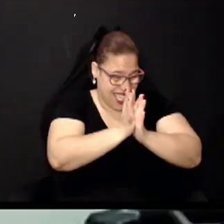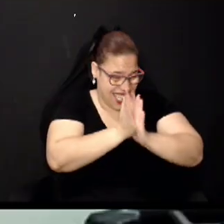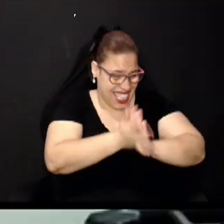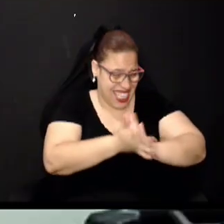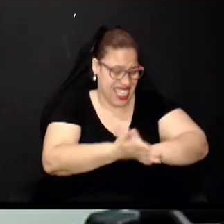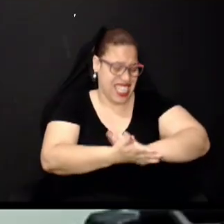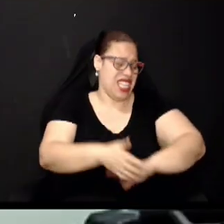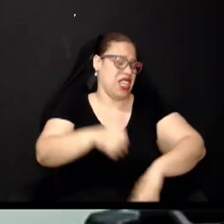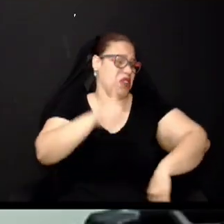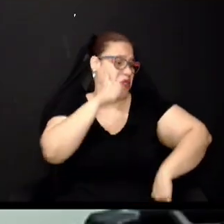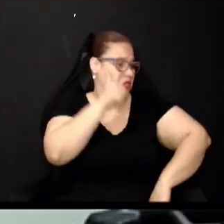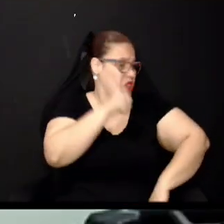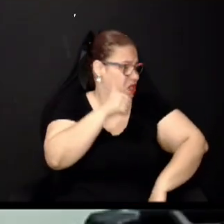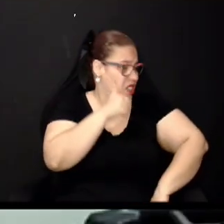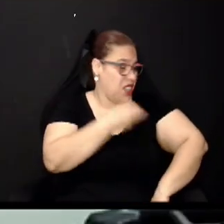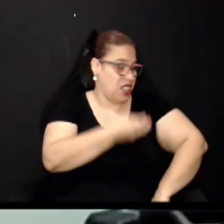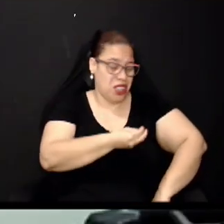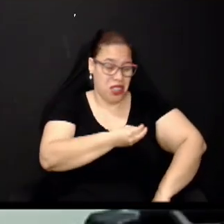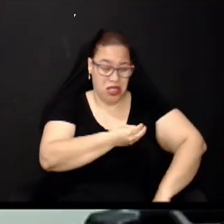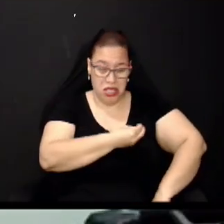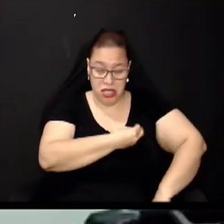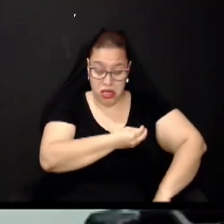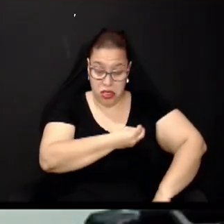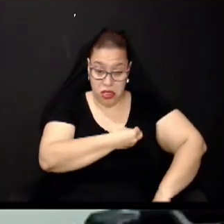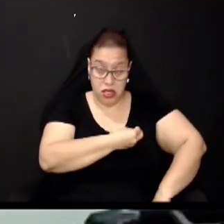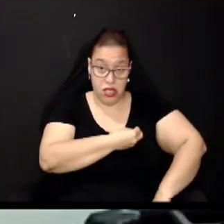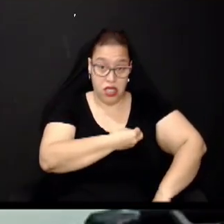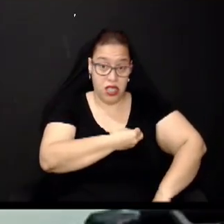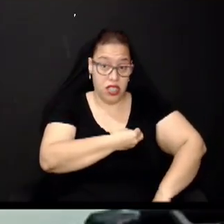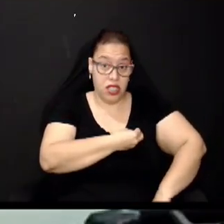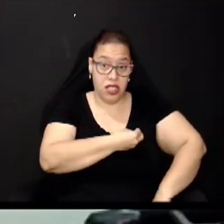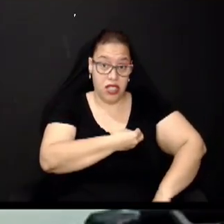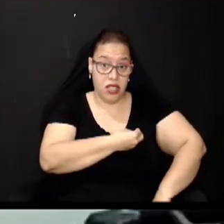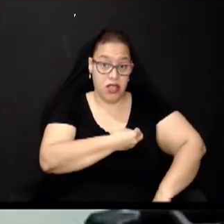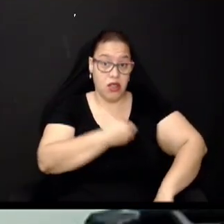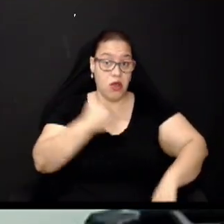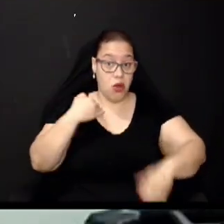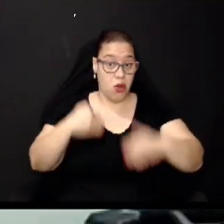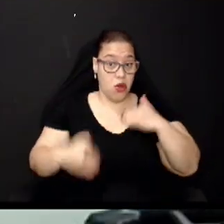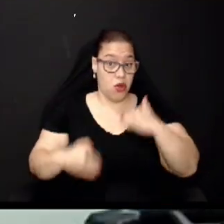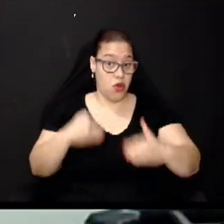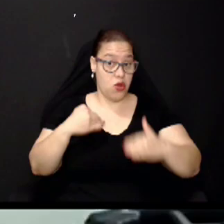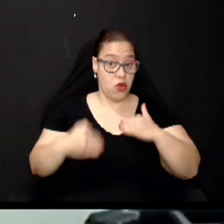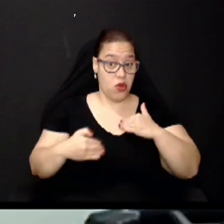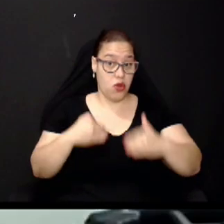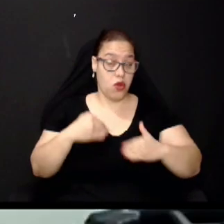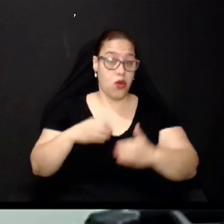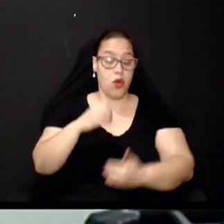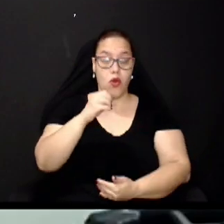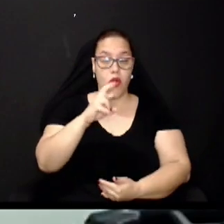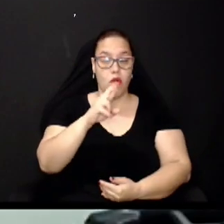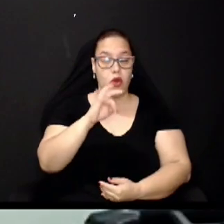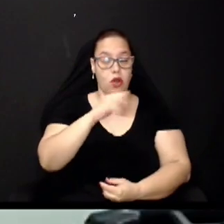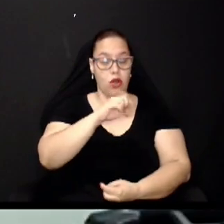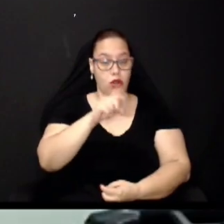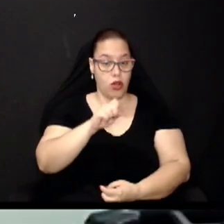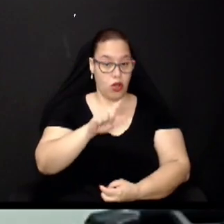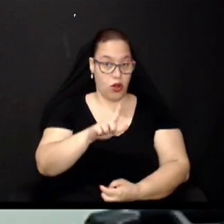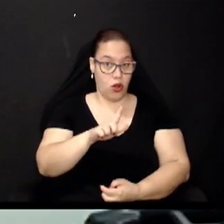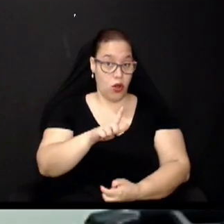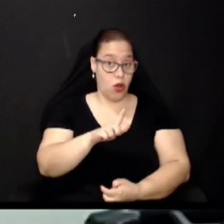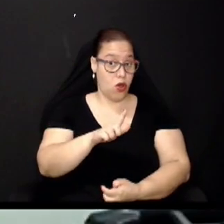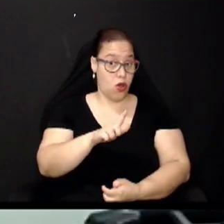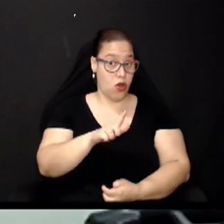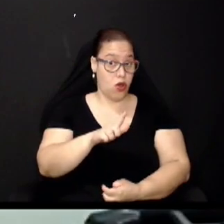abusos, né, que mexe com a química, né, do corpo. Libera muito cortisol, né, no corpo da